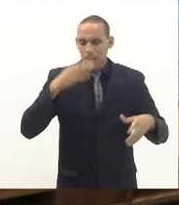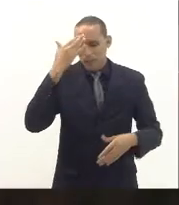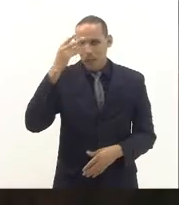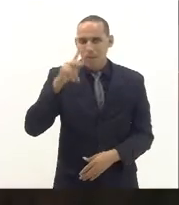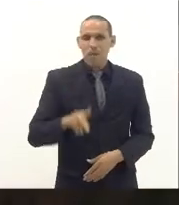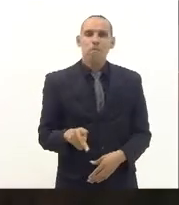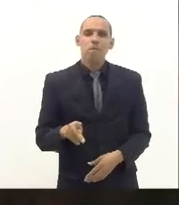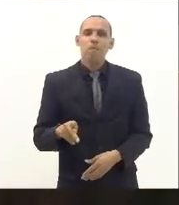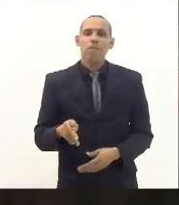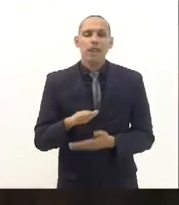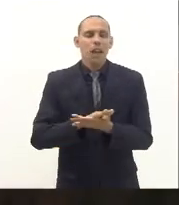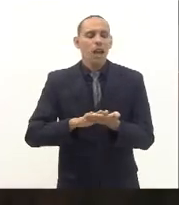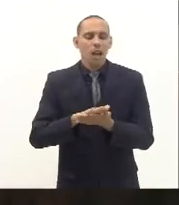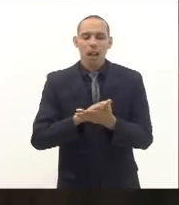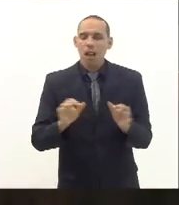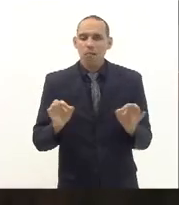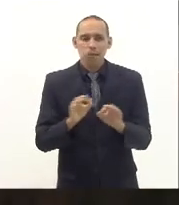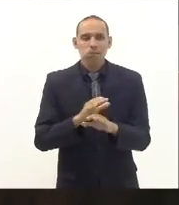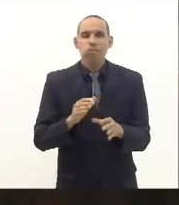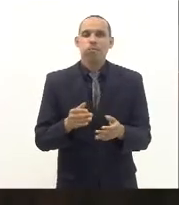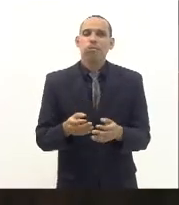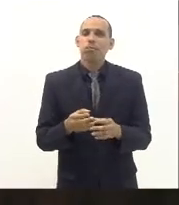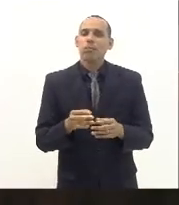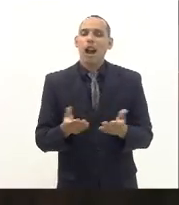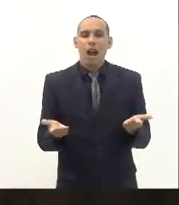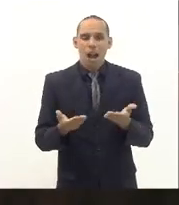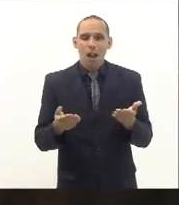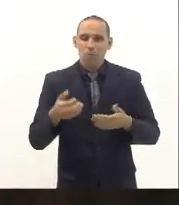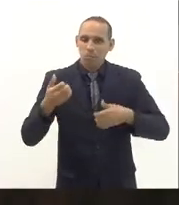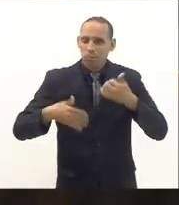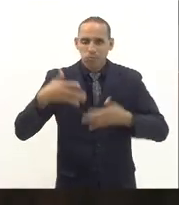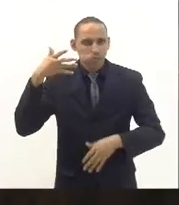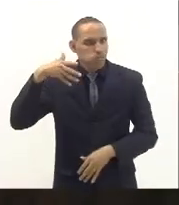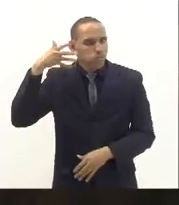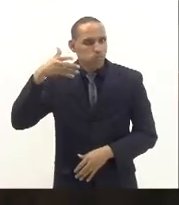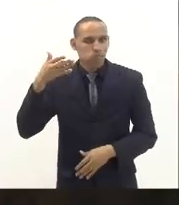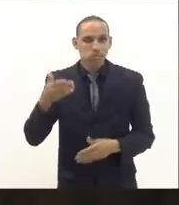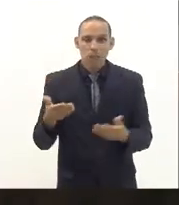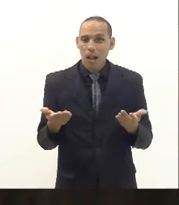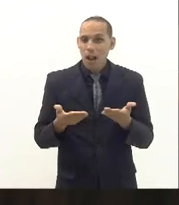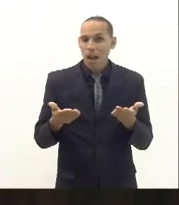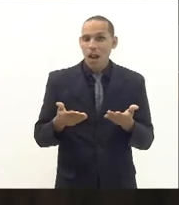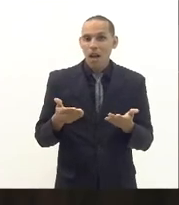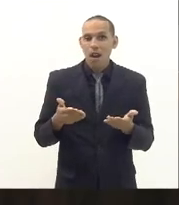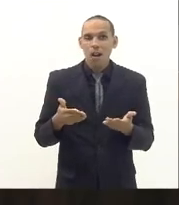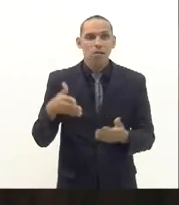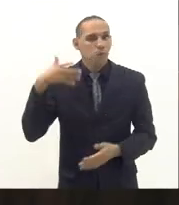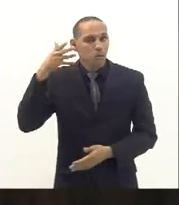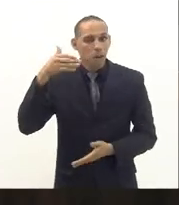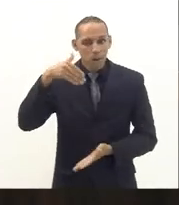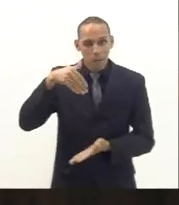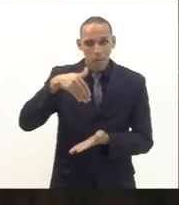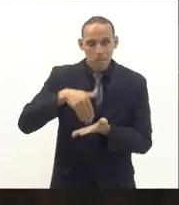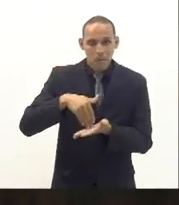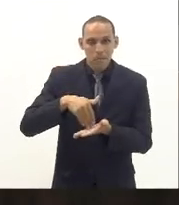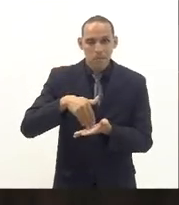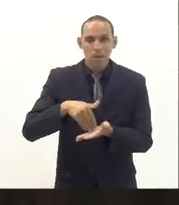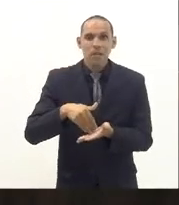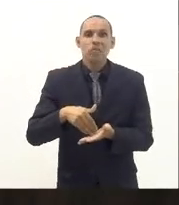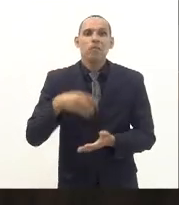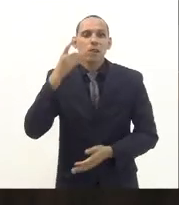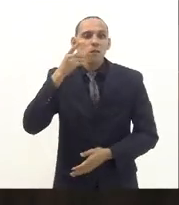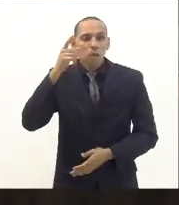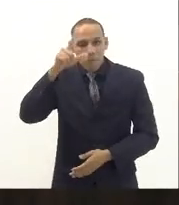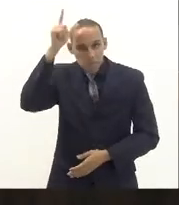nada mais havendo a tratar no expediente passa seu expediente final primeiro orador Nobre